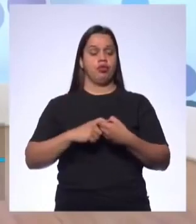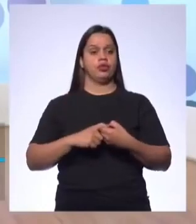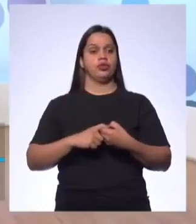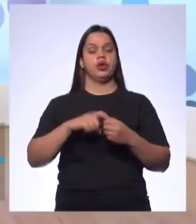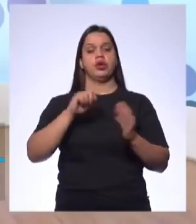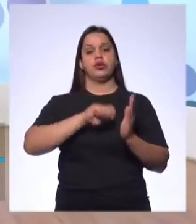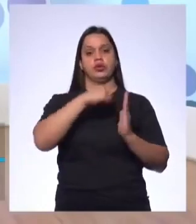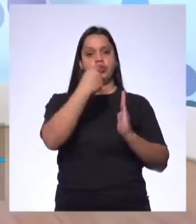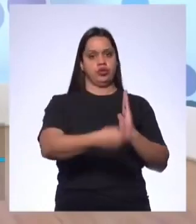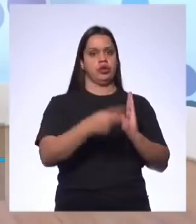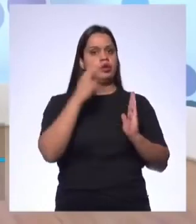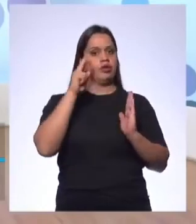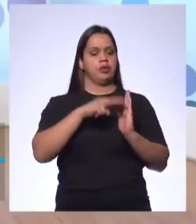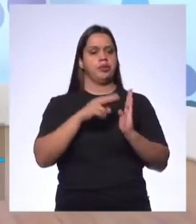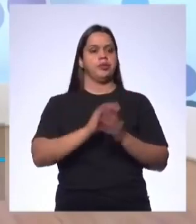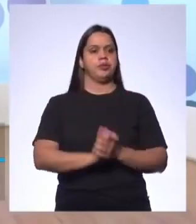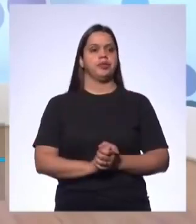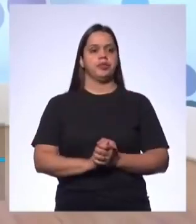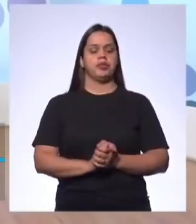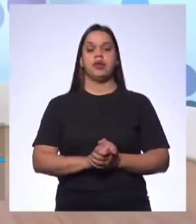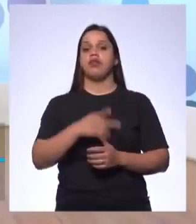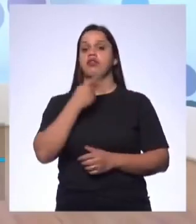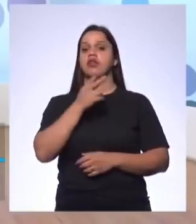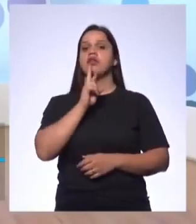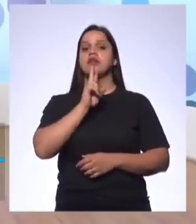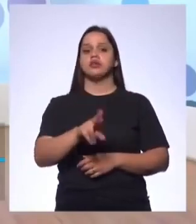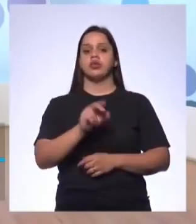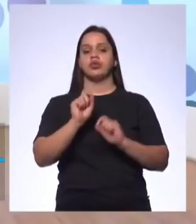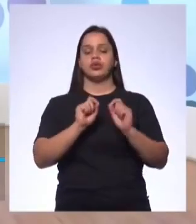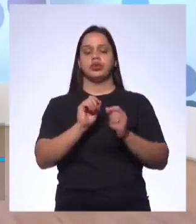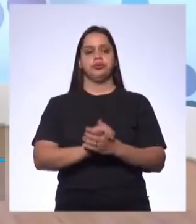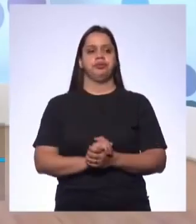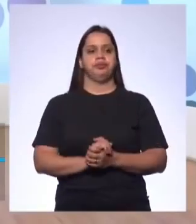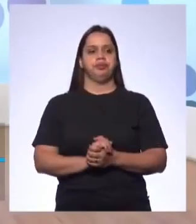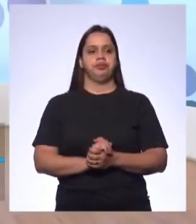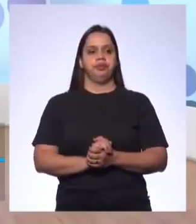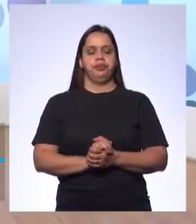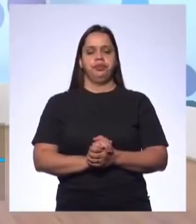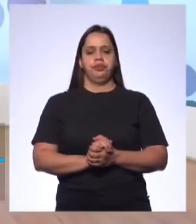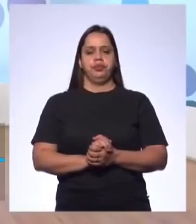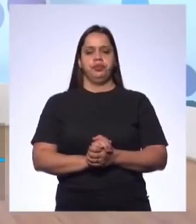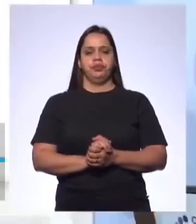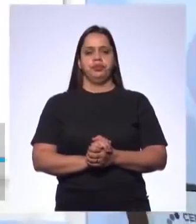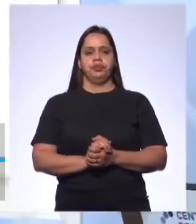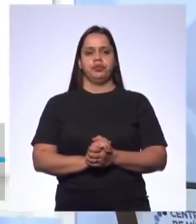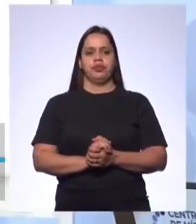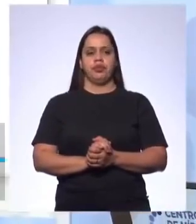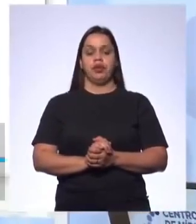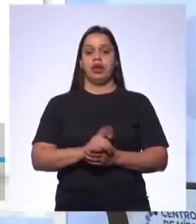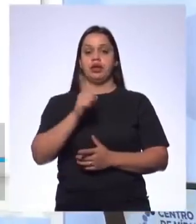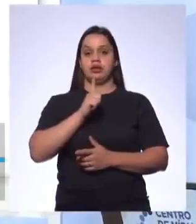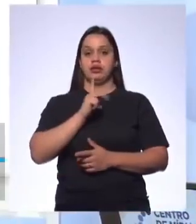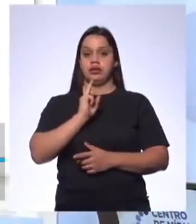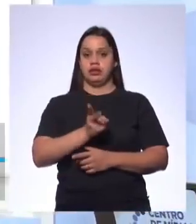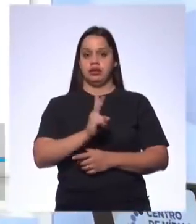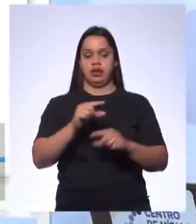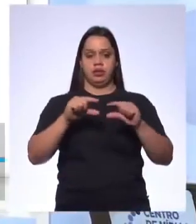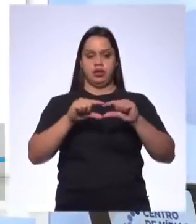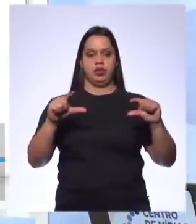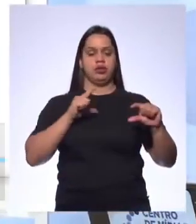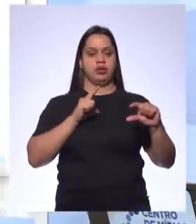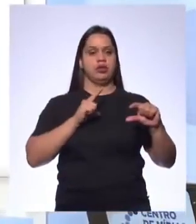o flip chart. Falando de resposta, gente, olha aqui. Sempre na oração, nós temos um